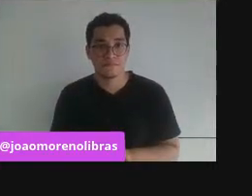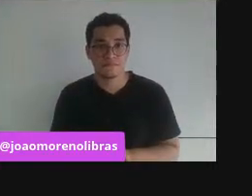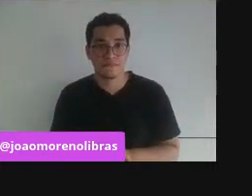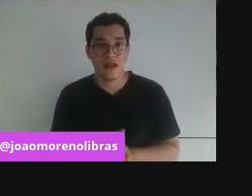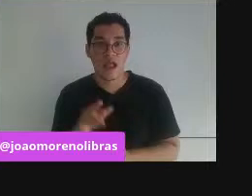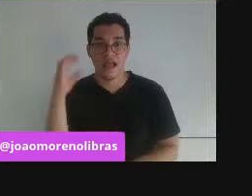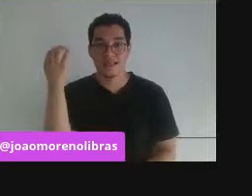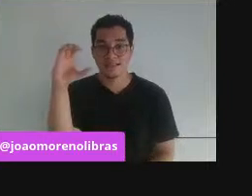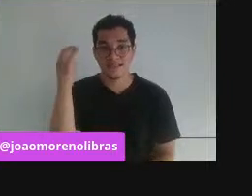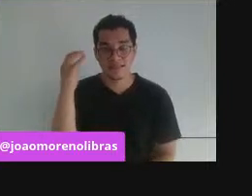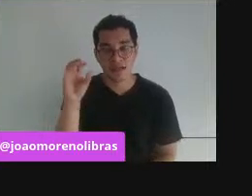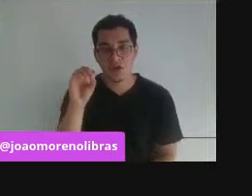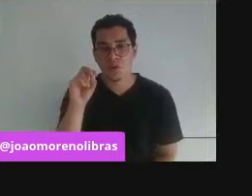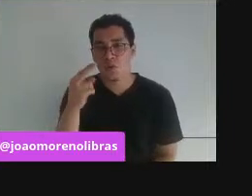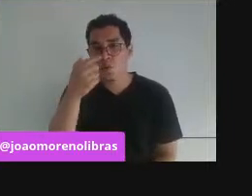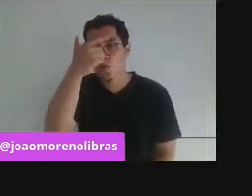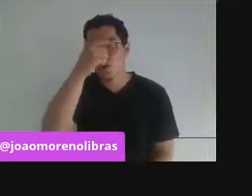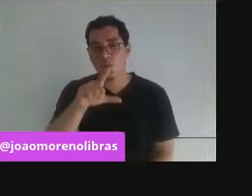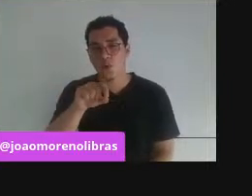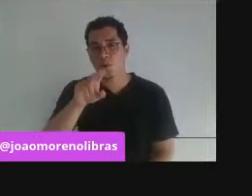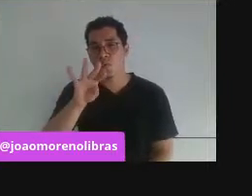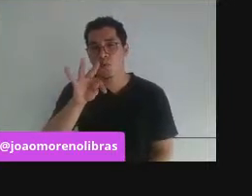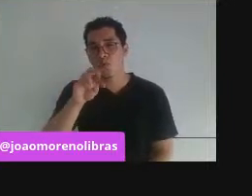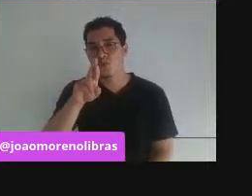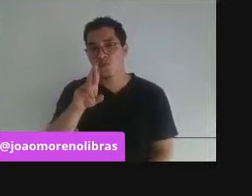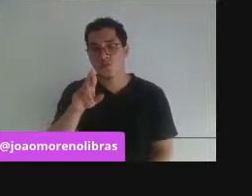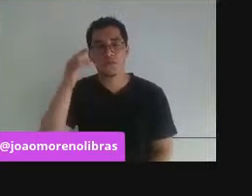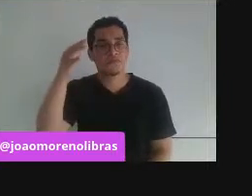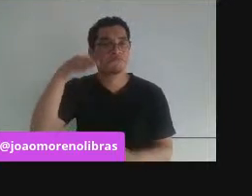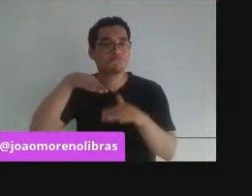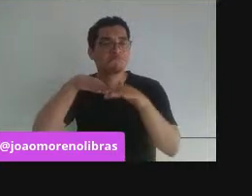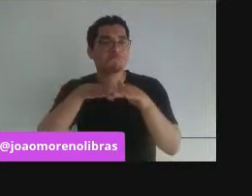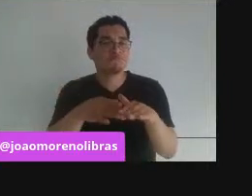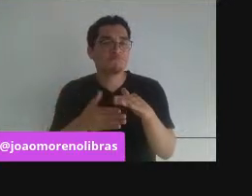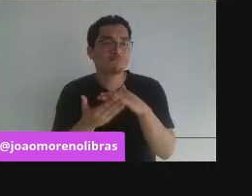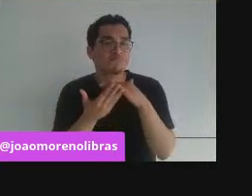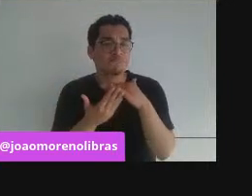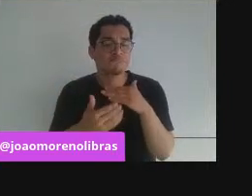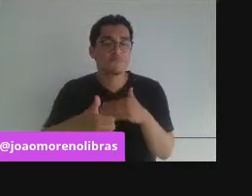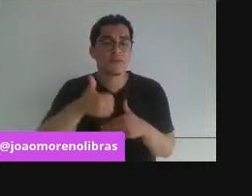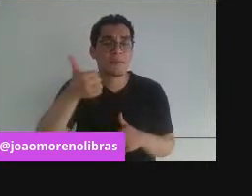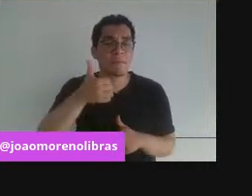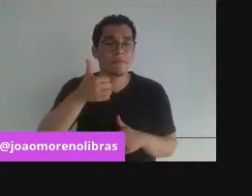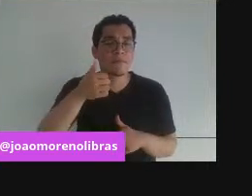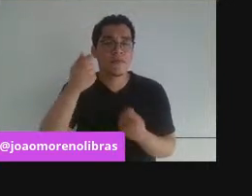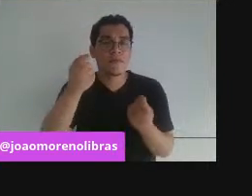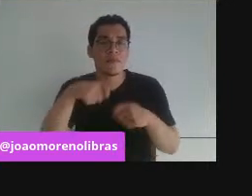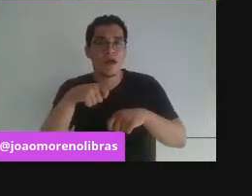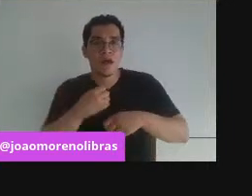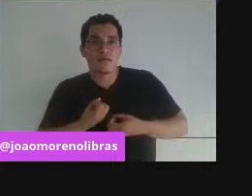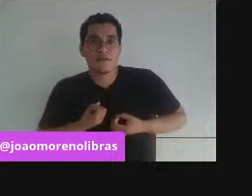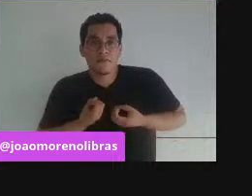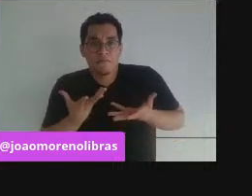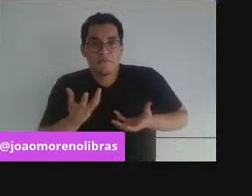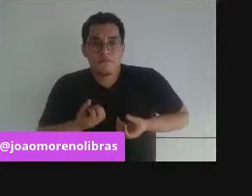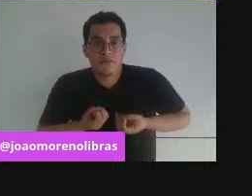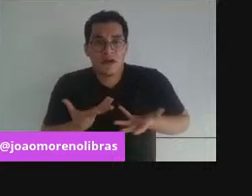o locutor enunciador primeiro expressa a representação que ele faz do fato. Evoco aqui